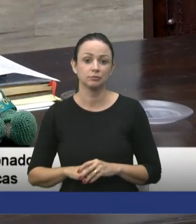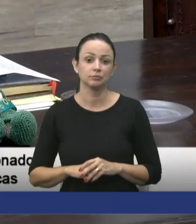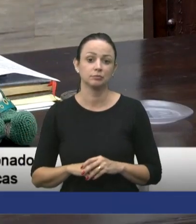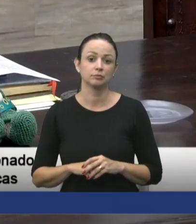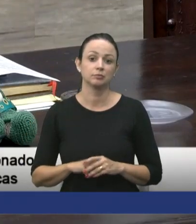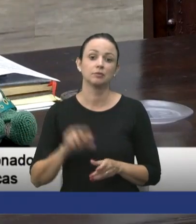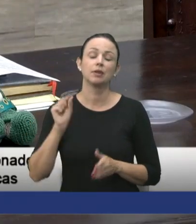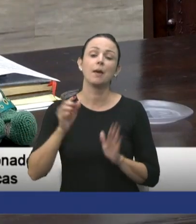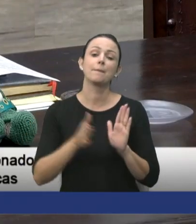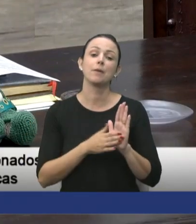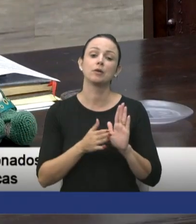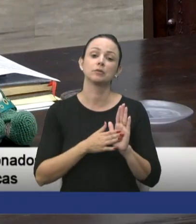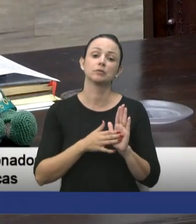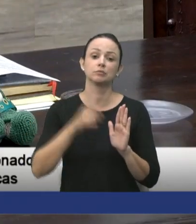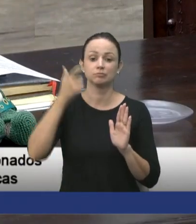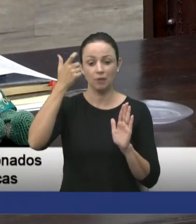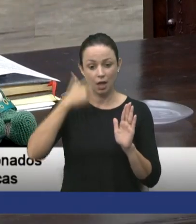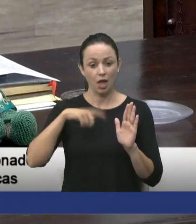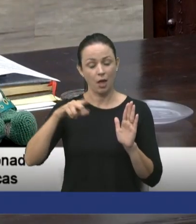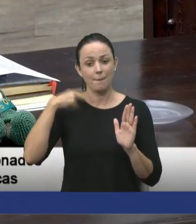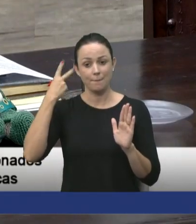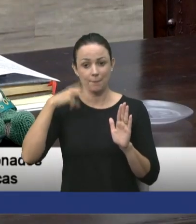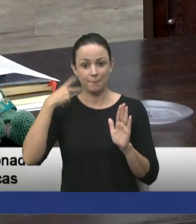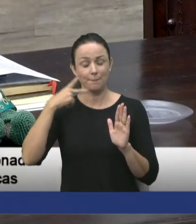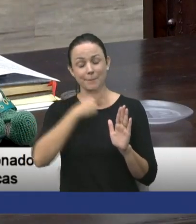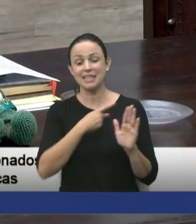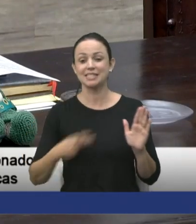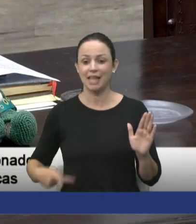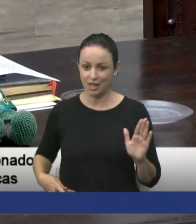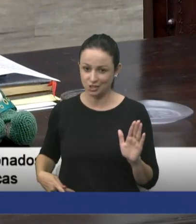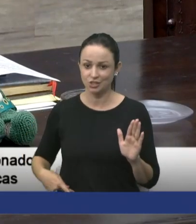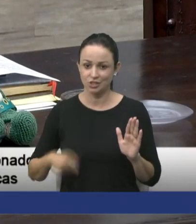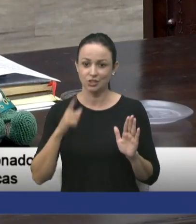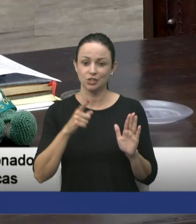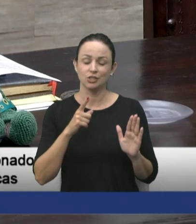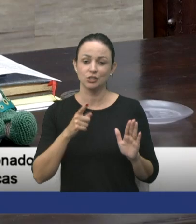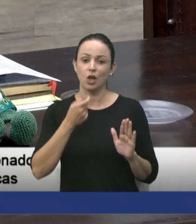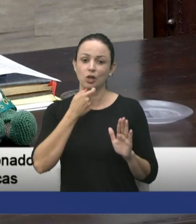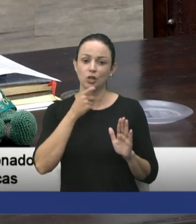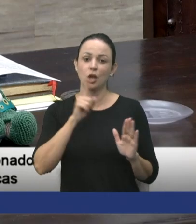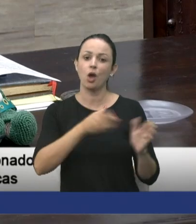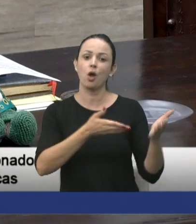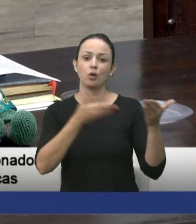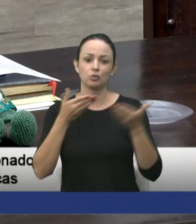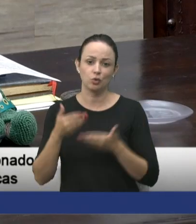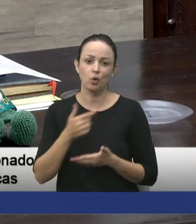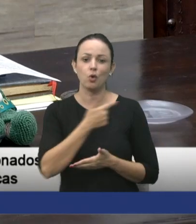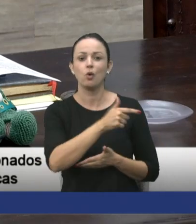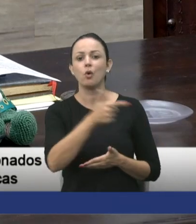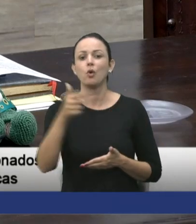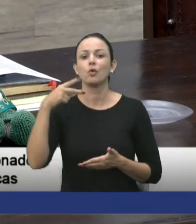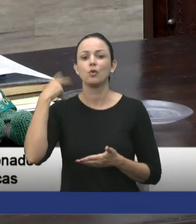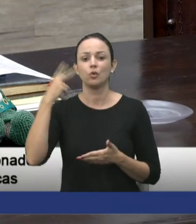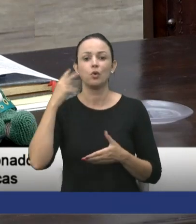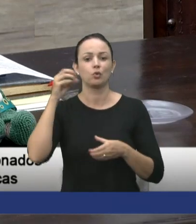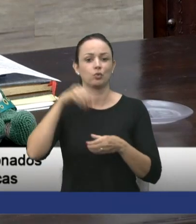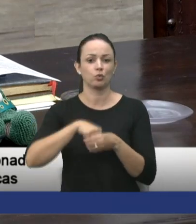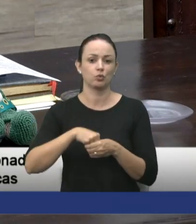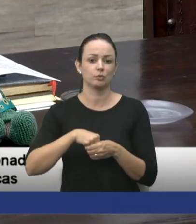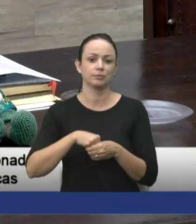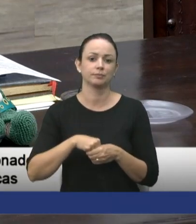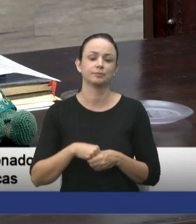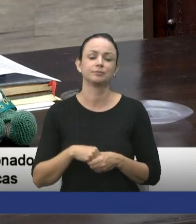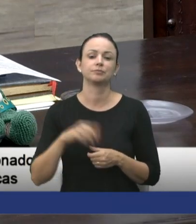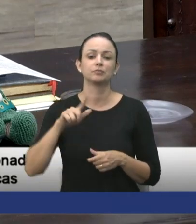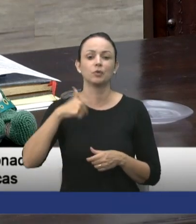Quem propõe se torna o presidente automaticamente, e ele convida os outros vereadores para fazer parte, e